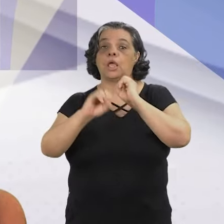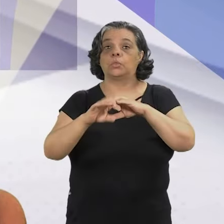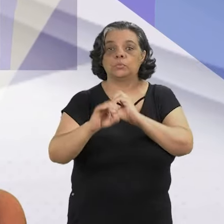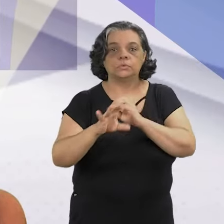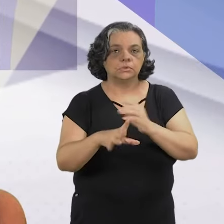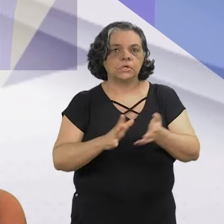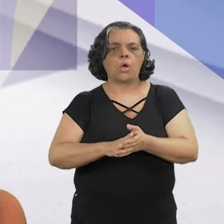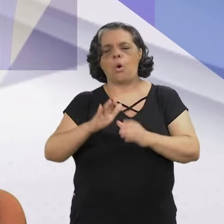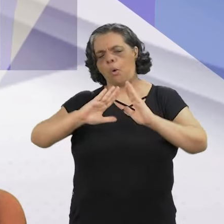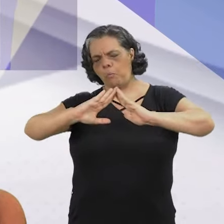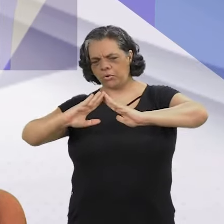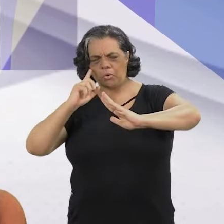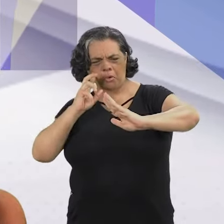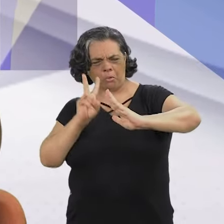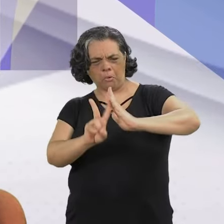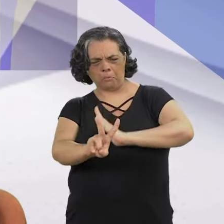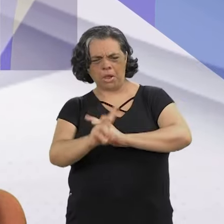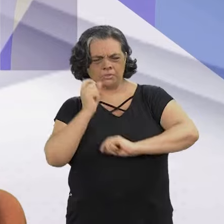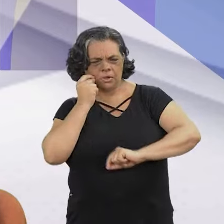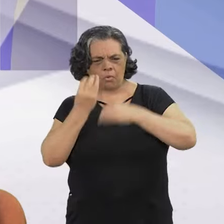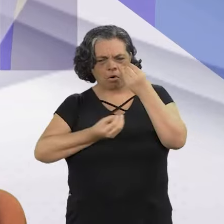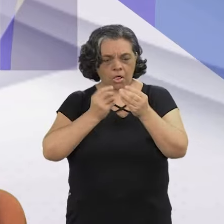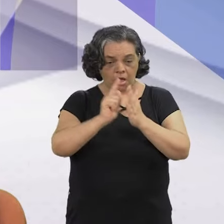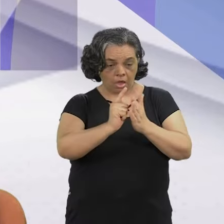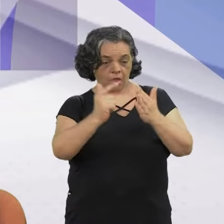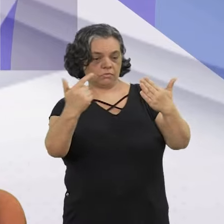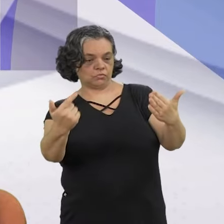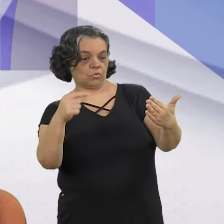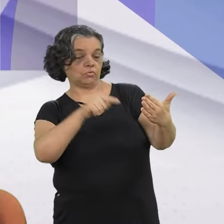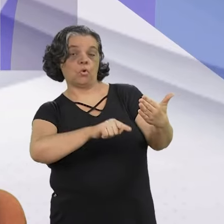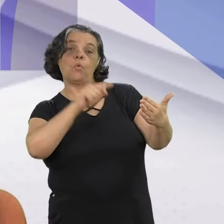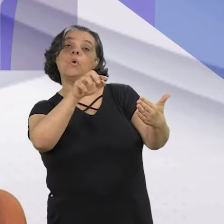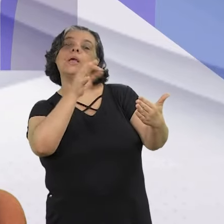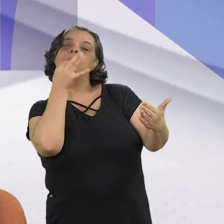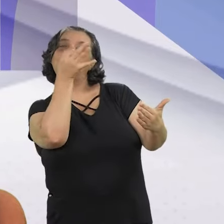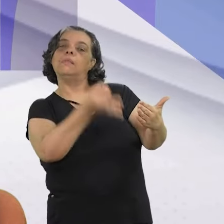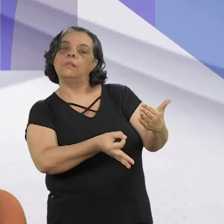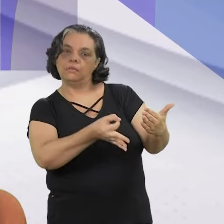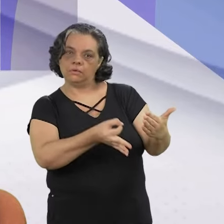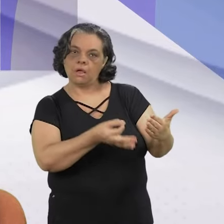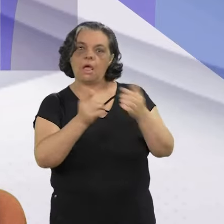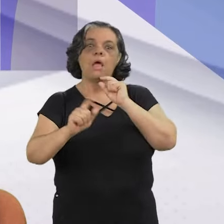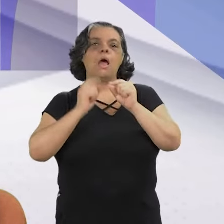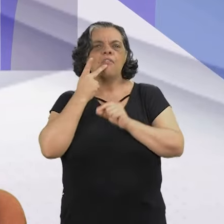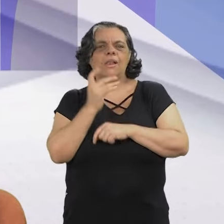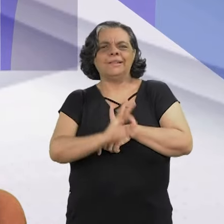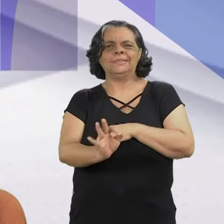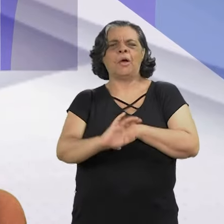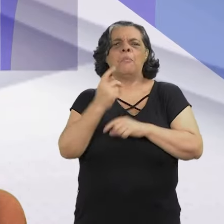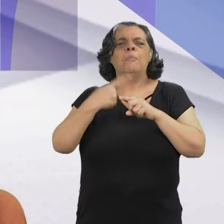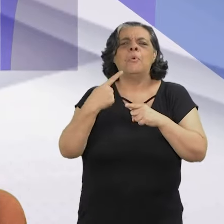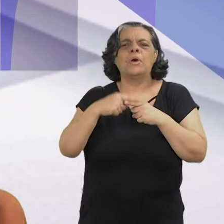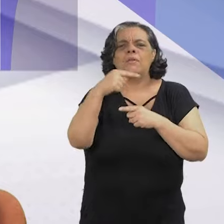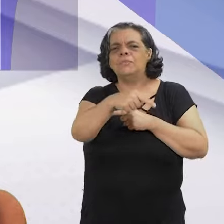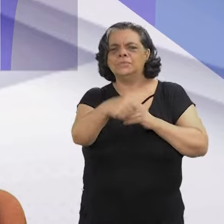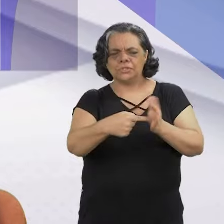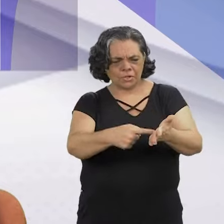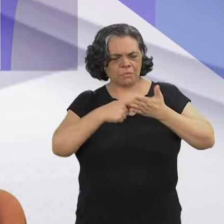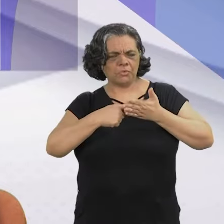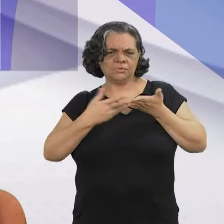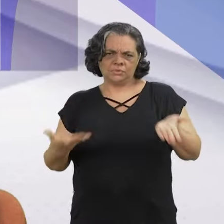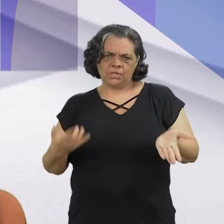educação o morador ele começa a olhar aquele jornal né de uma forma crítica mesmo né dizer não por que é que vocês estão me